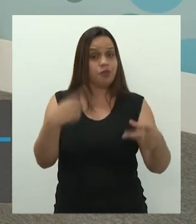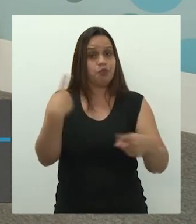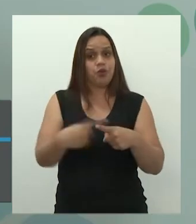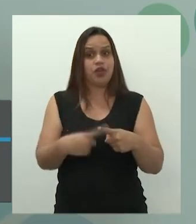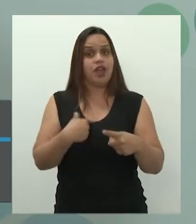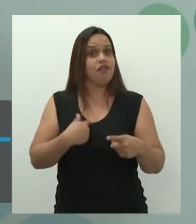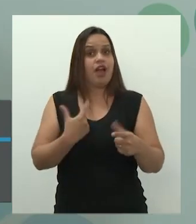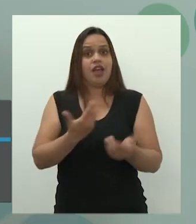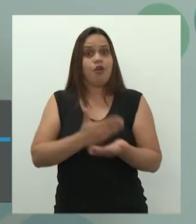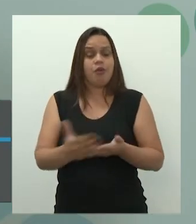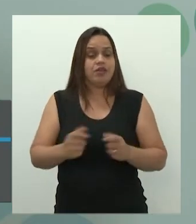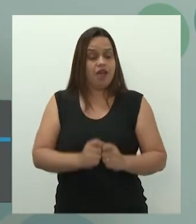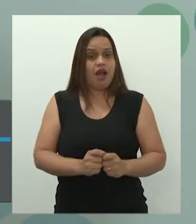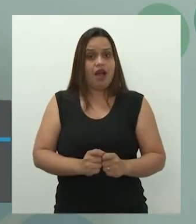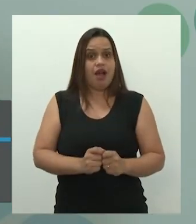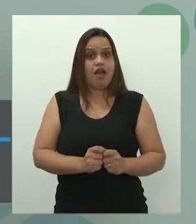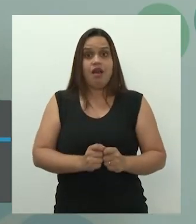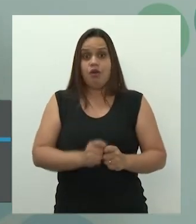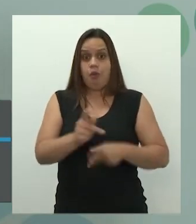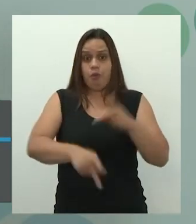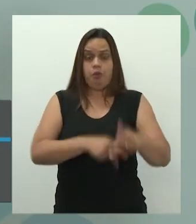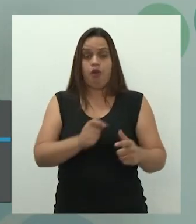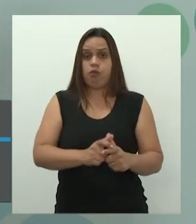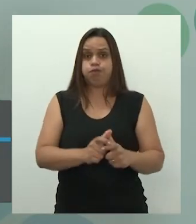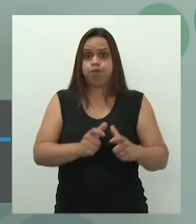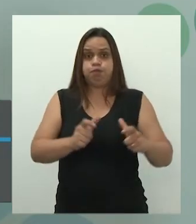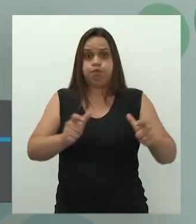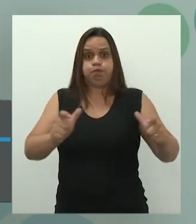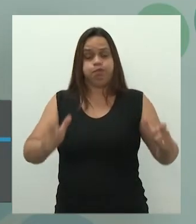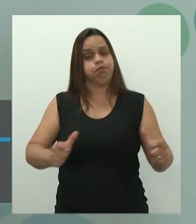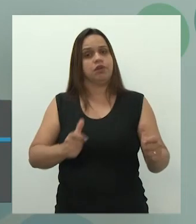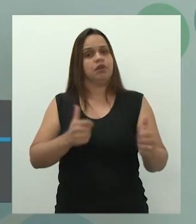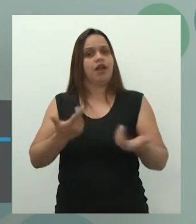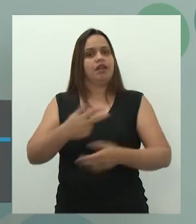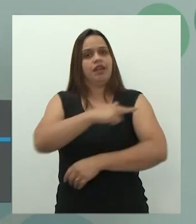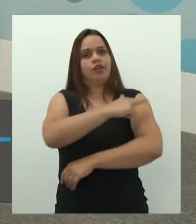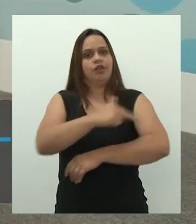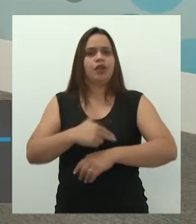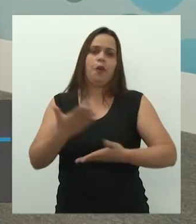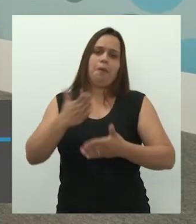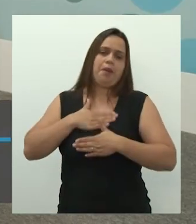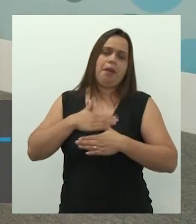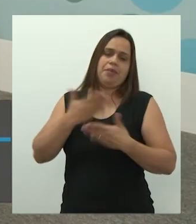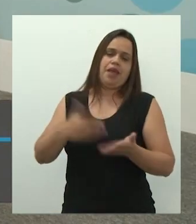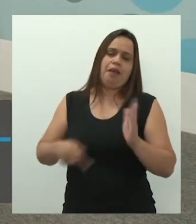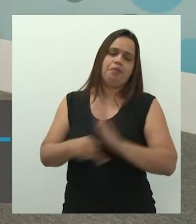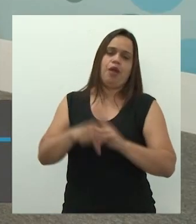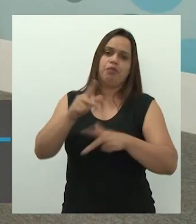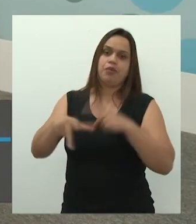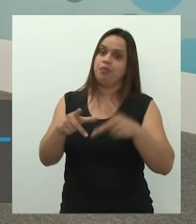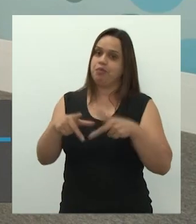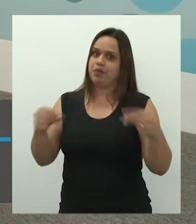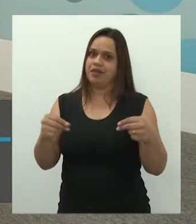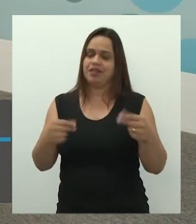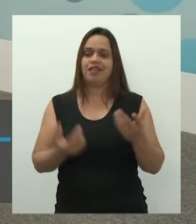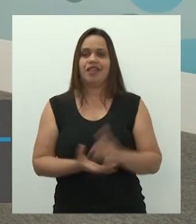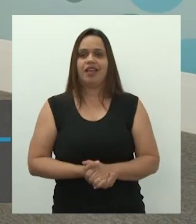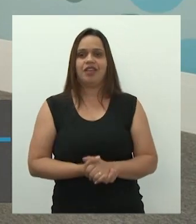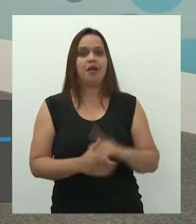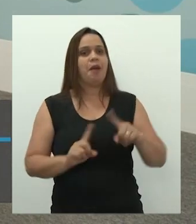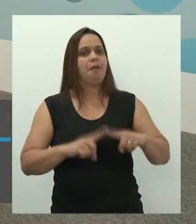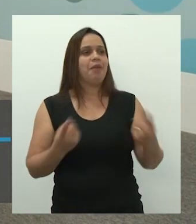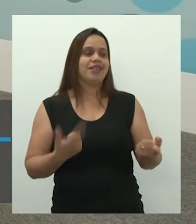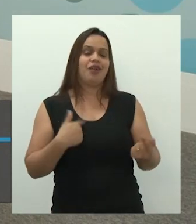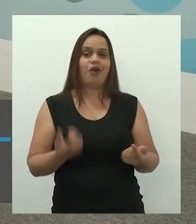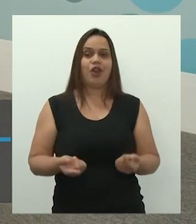imensa ao redor daquele rio. Então, para mim, é uma dádiva o Rio Nilo. Agora eu vou fazer um contraponto aí com a